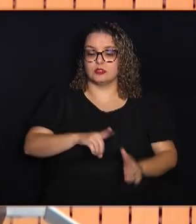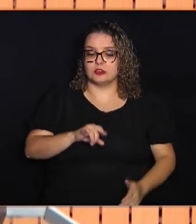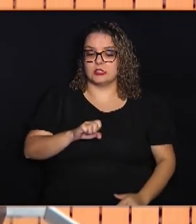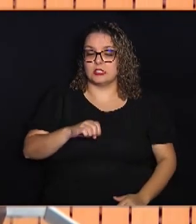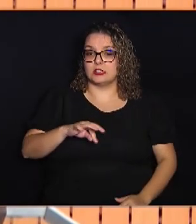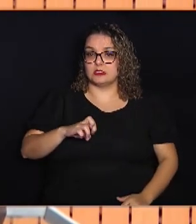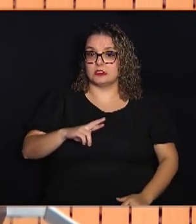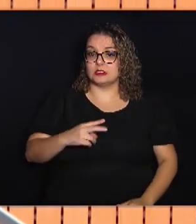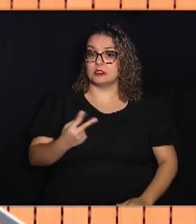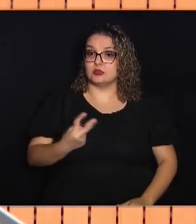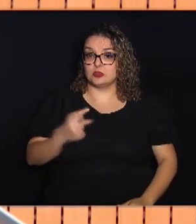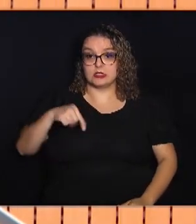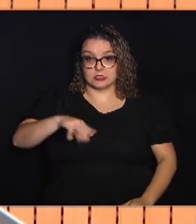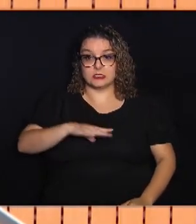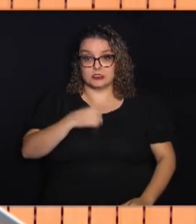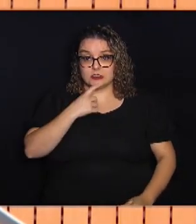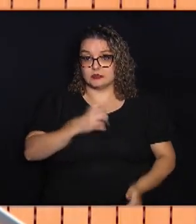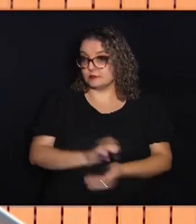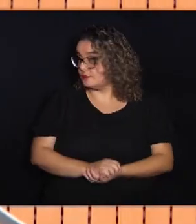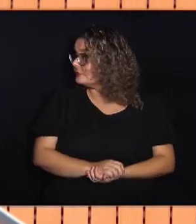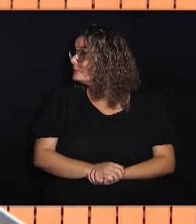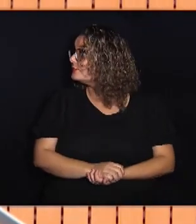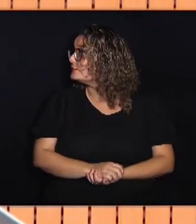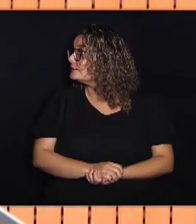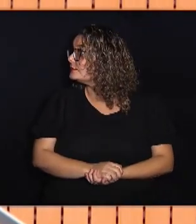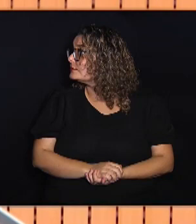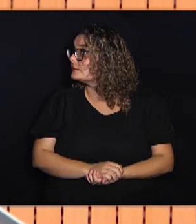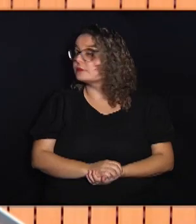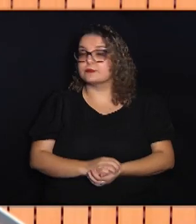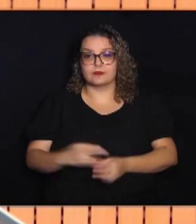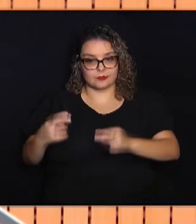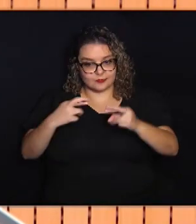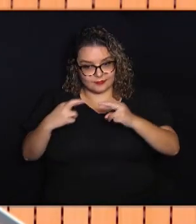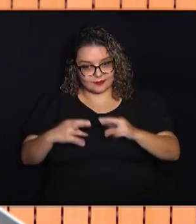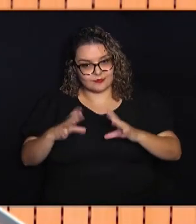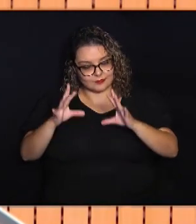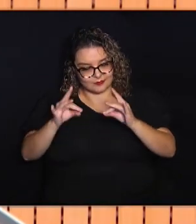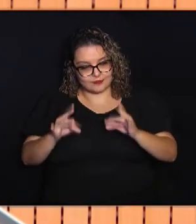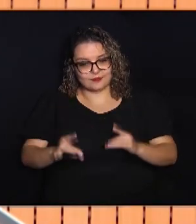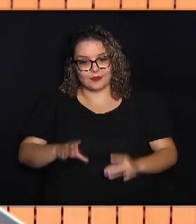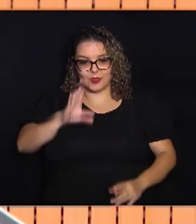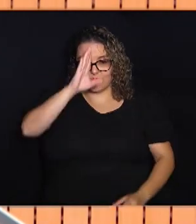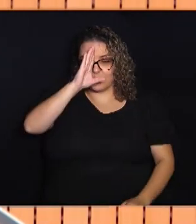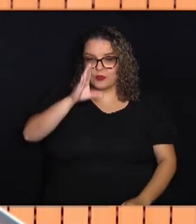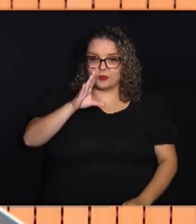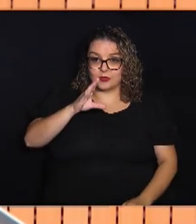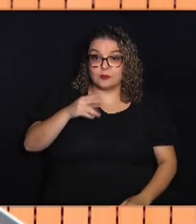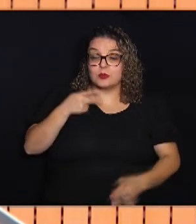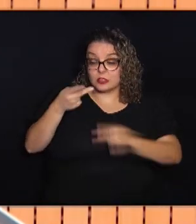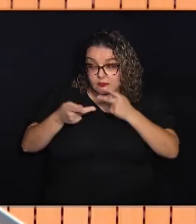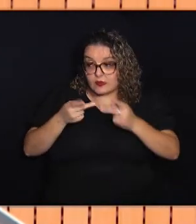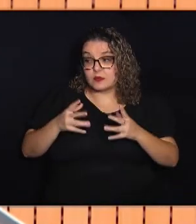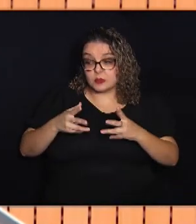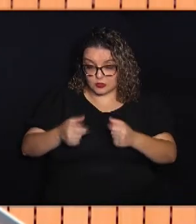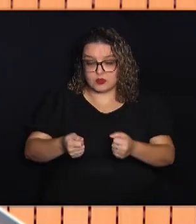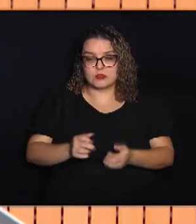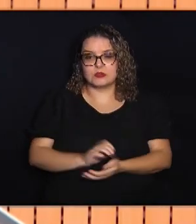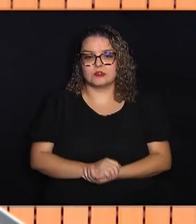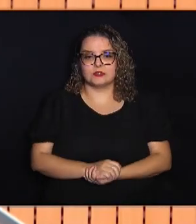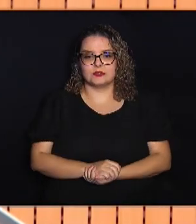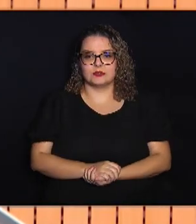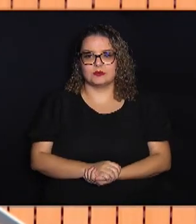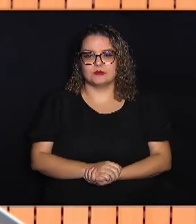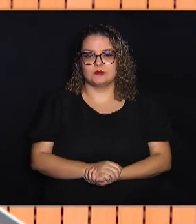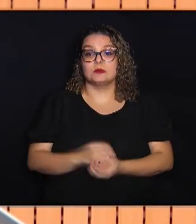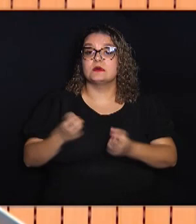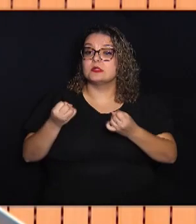2, aqui na cidade. A gente fez um apanhado, né, do principal para poder relatar isso para todos e